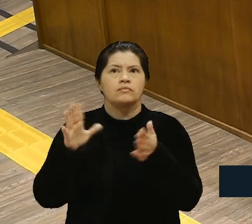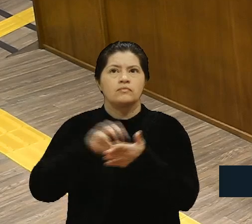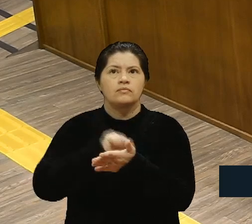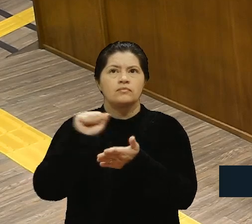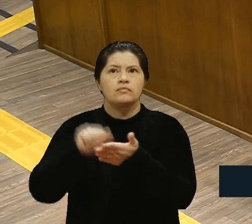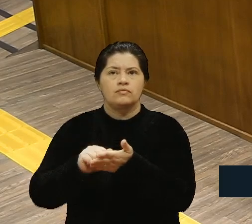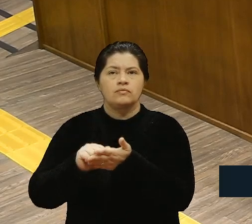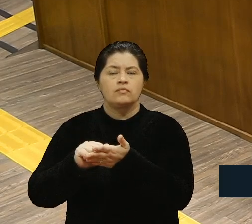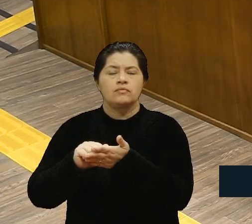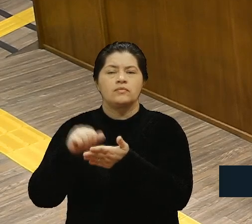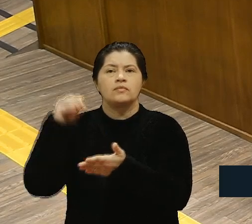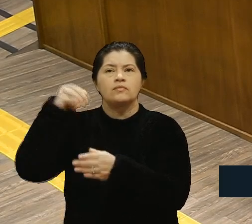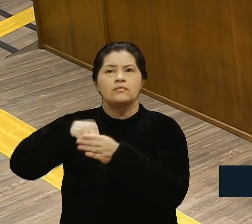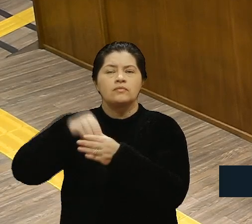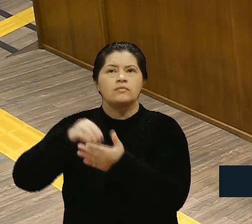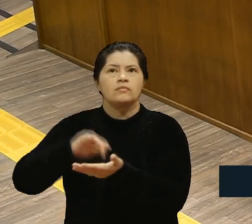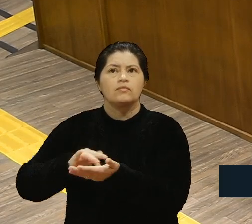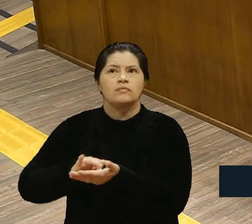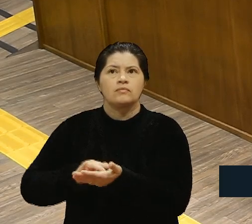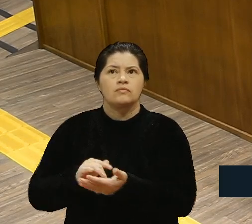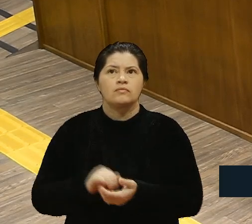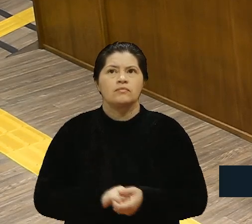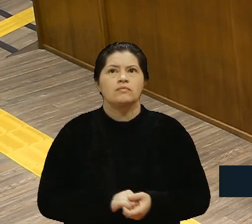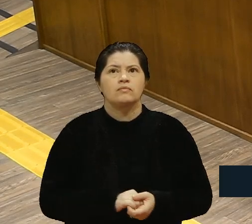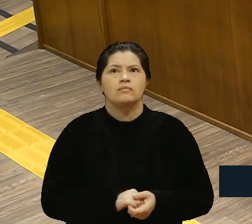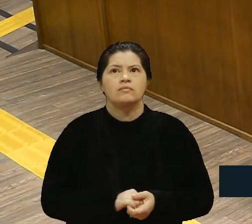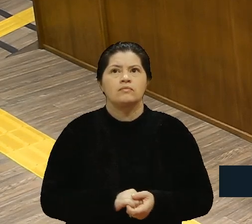para a declaração de voto.